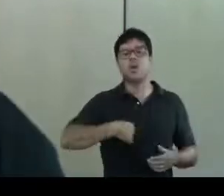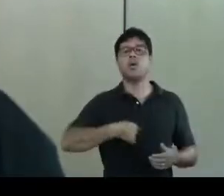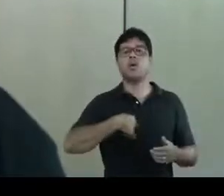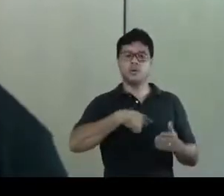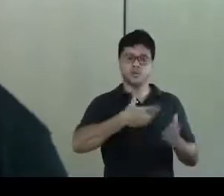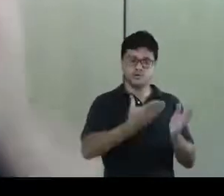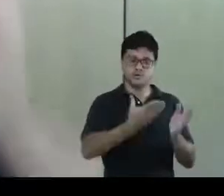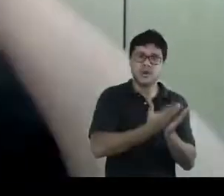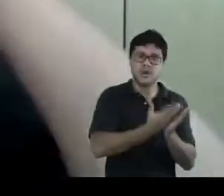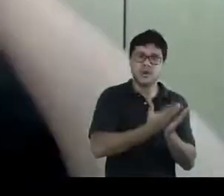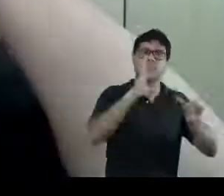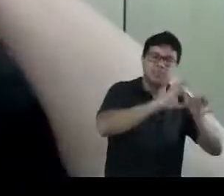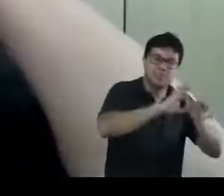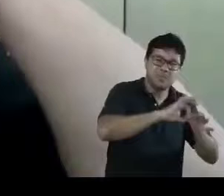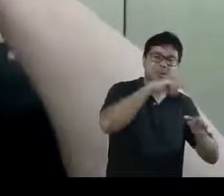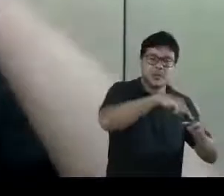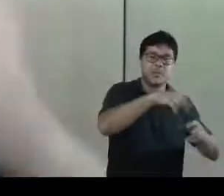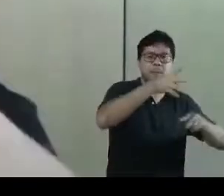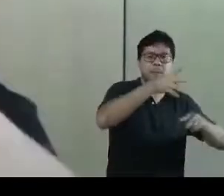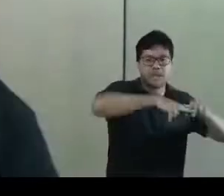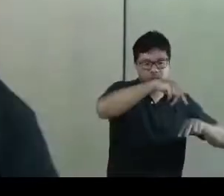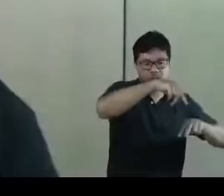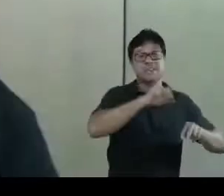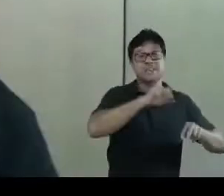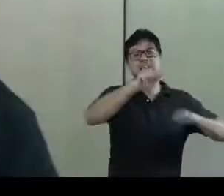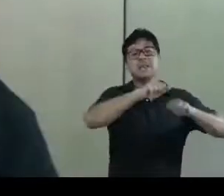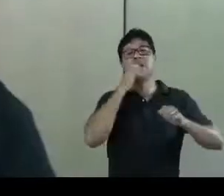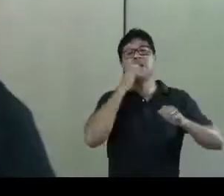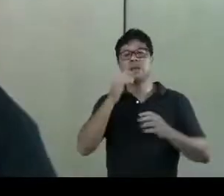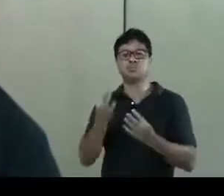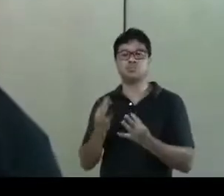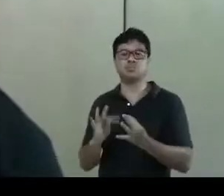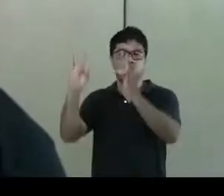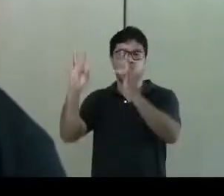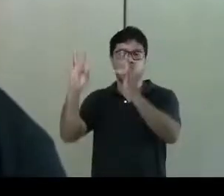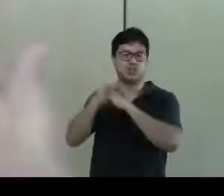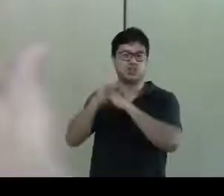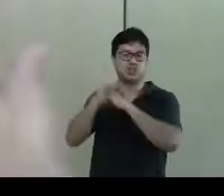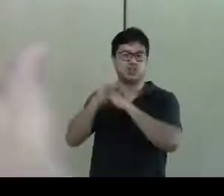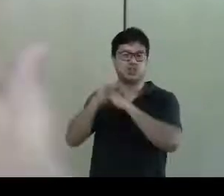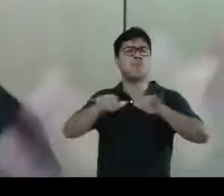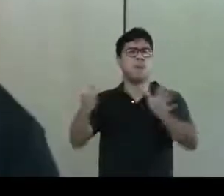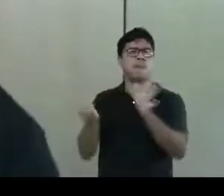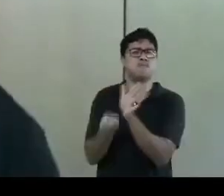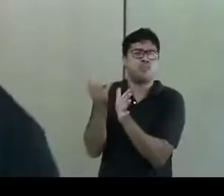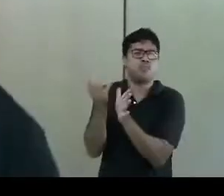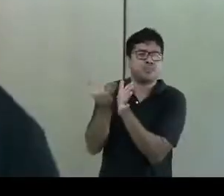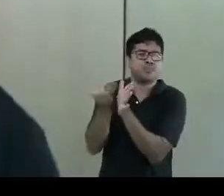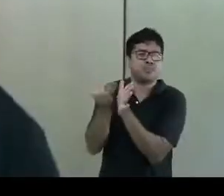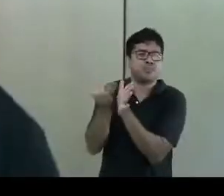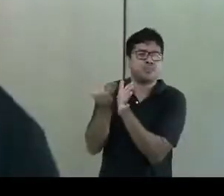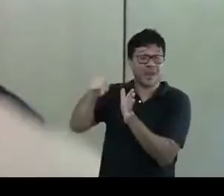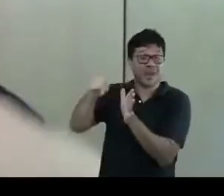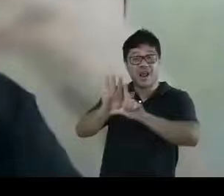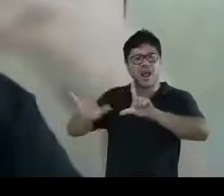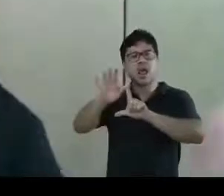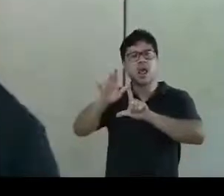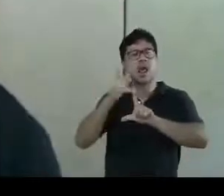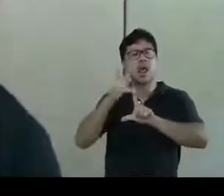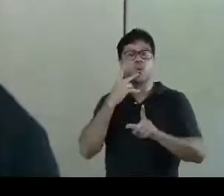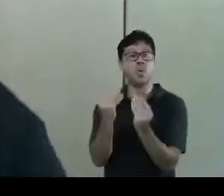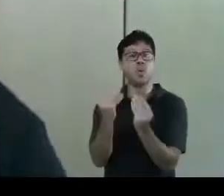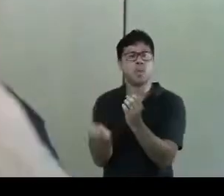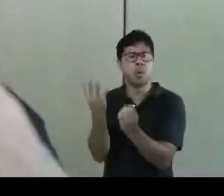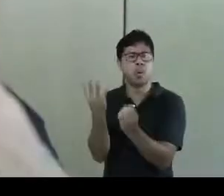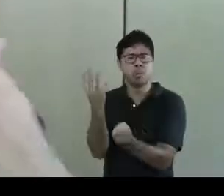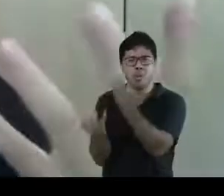cultura material, e se a lógica da difusão digital, né, como eu estava falando aqui, dessa produção, né, tão profícua, digamos